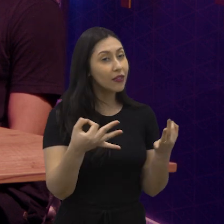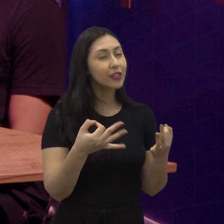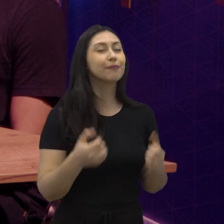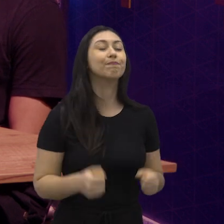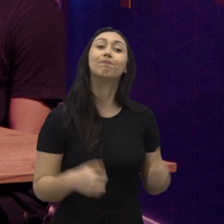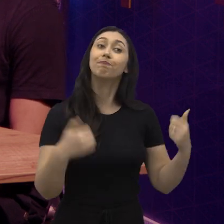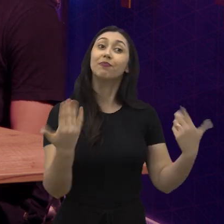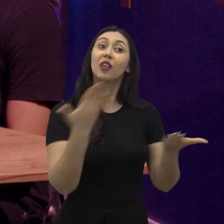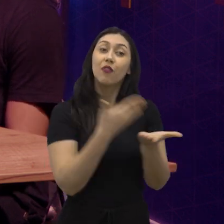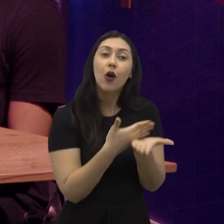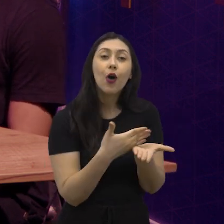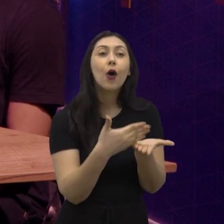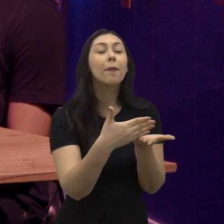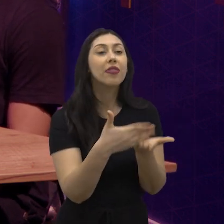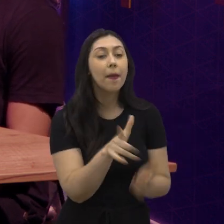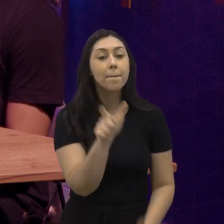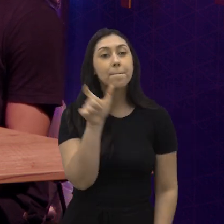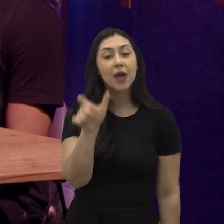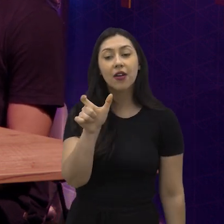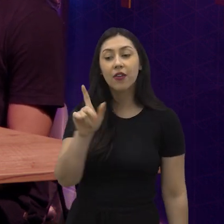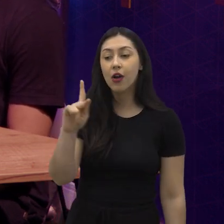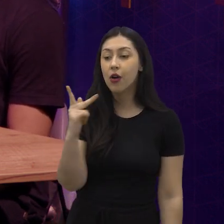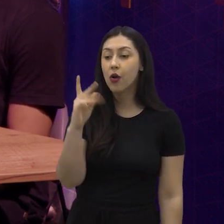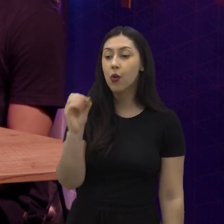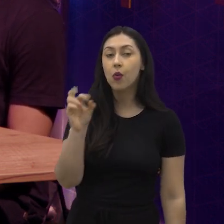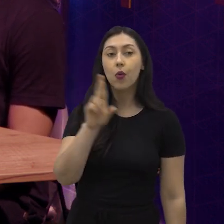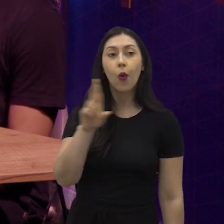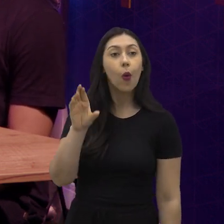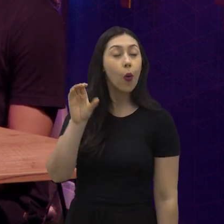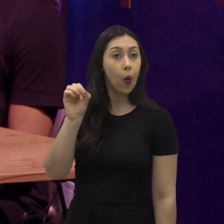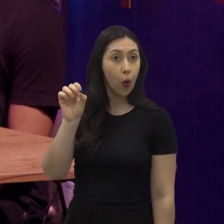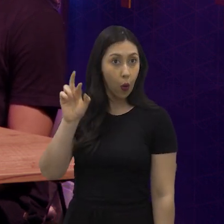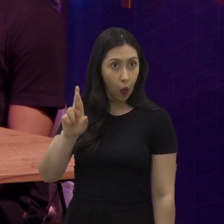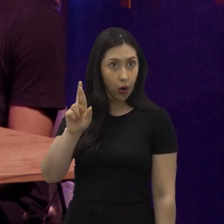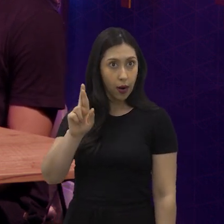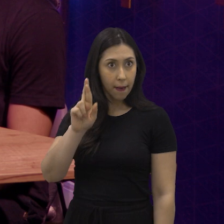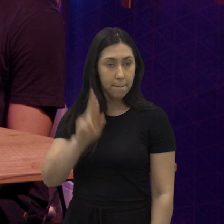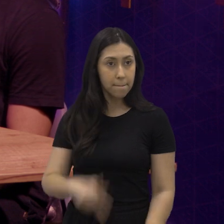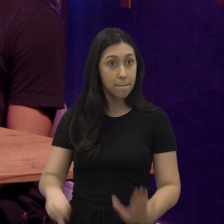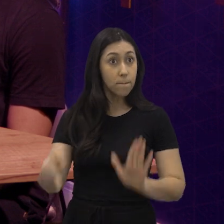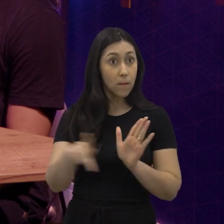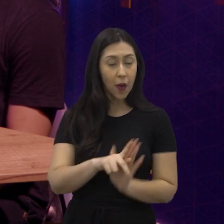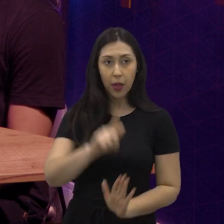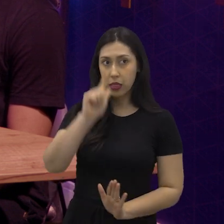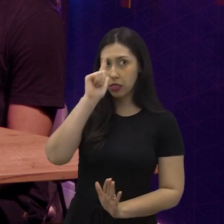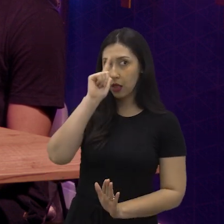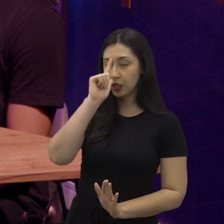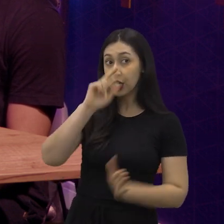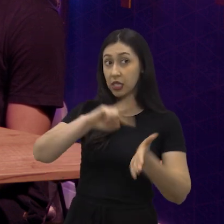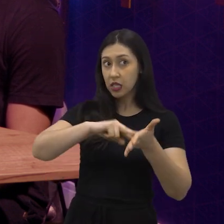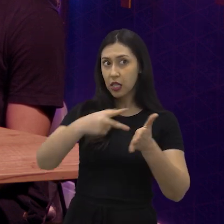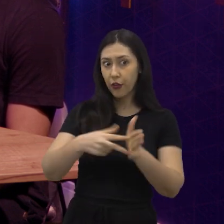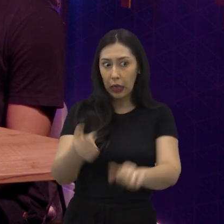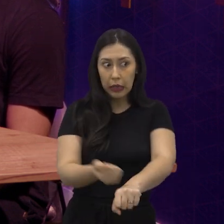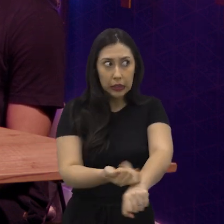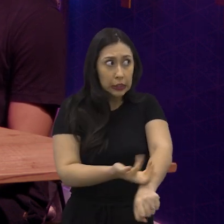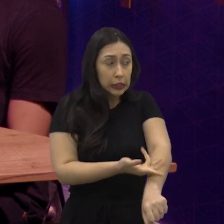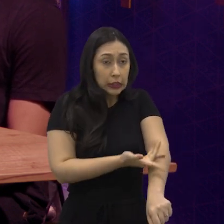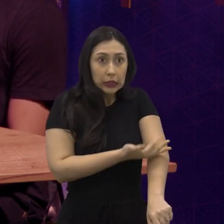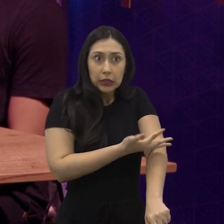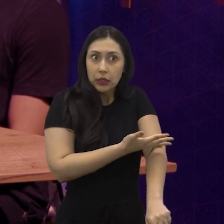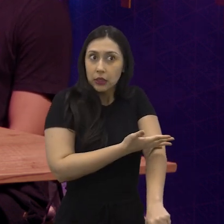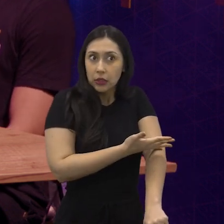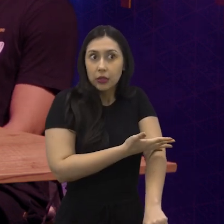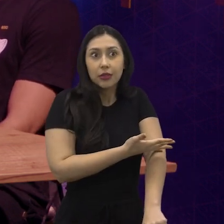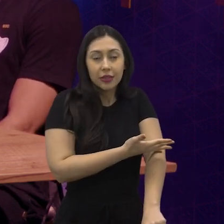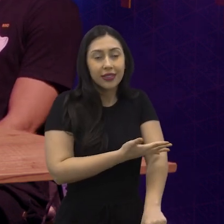vamos começar, né, aqui pela palavra horror, gente, do latim, né, se a gente pegar a etimologia, o horror é arrepiar-se. Então, assim,